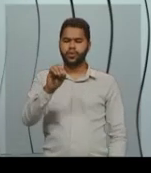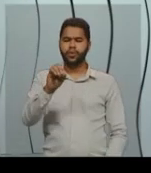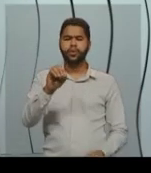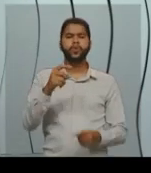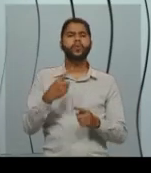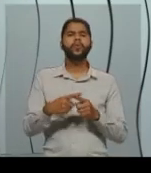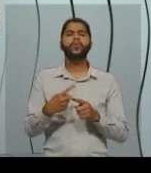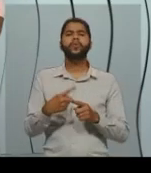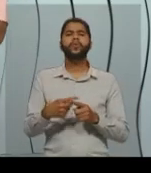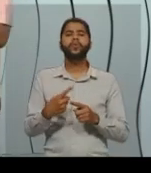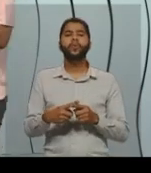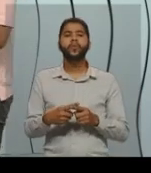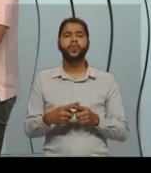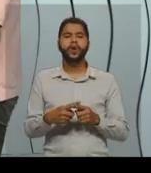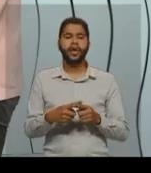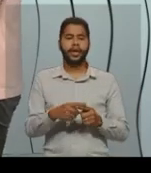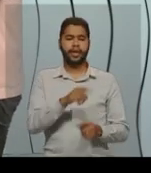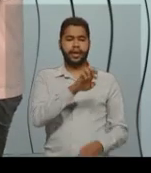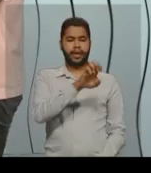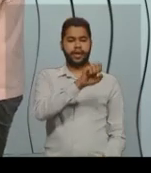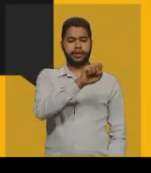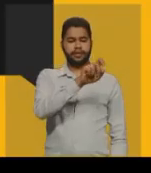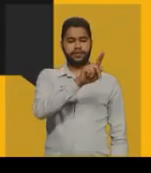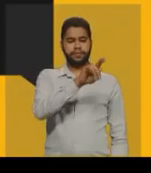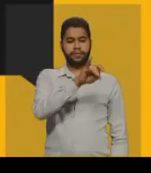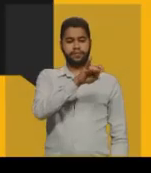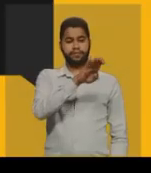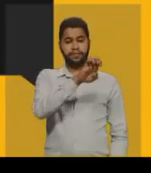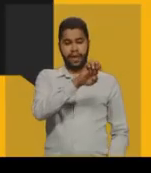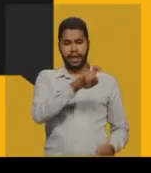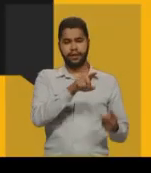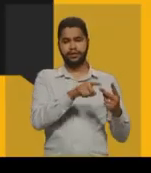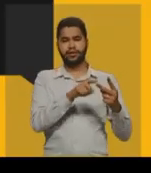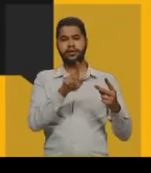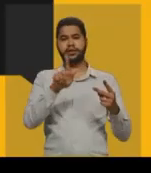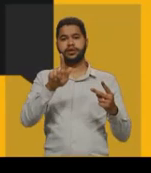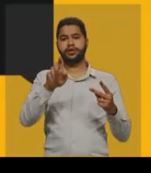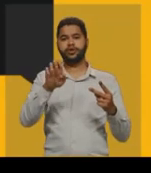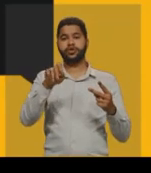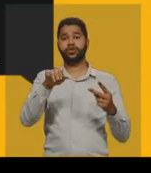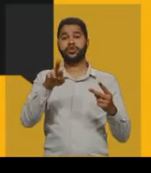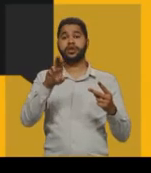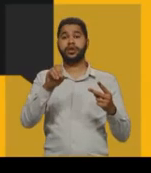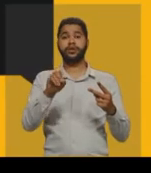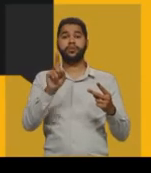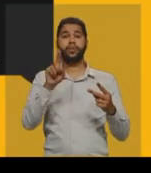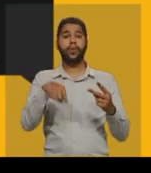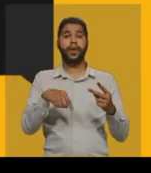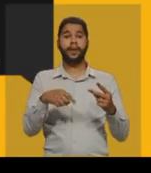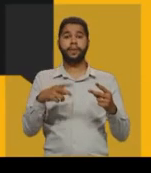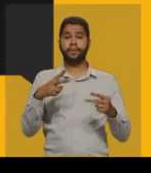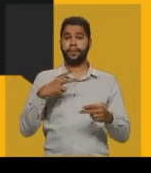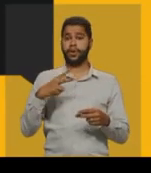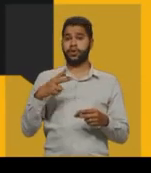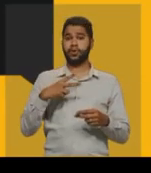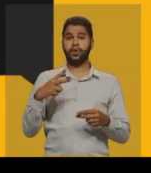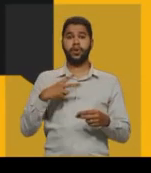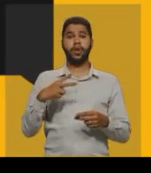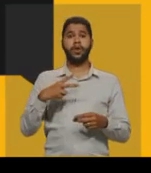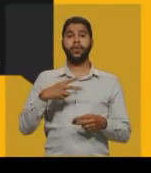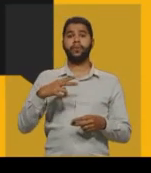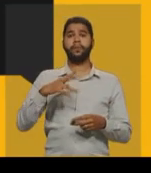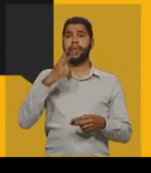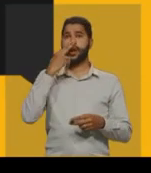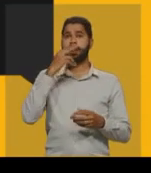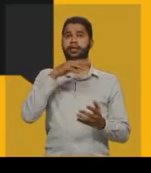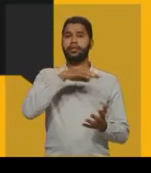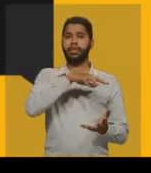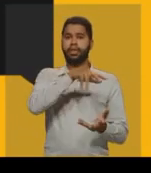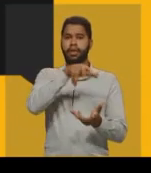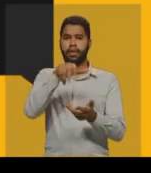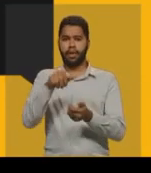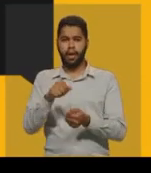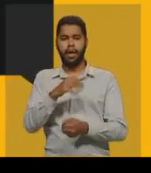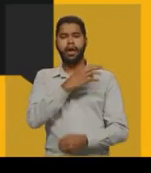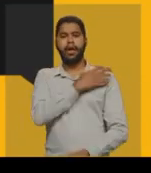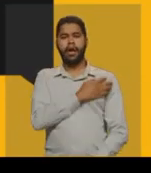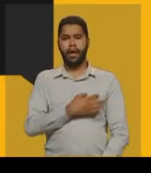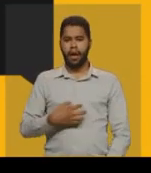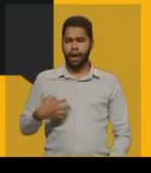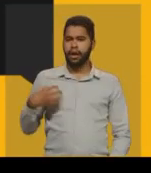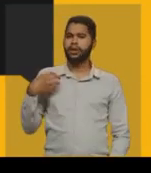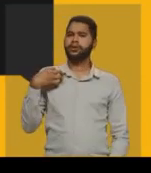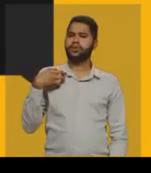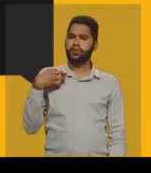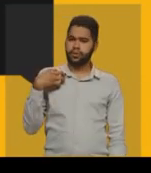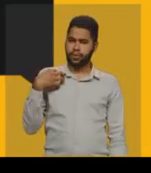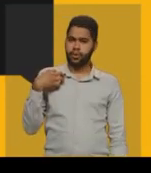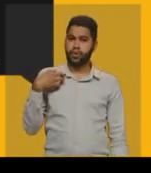a espécie e o gênero estão no indivíduo particular como universais. Aristóteles, que era